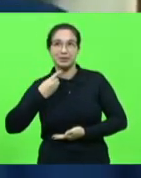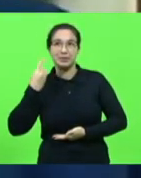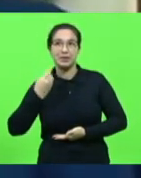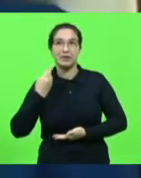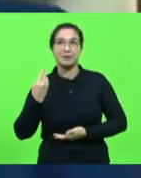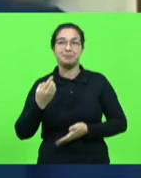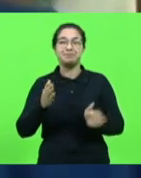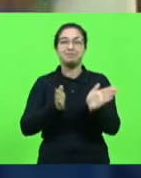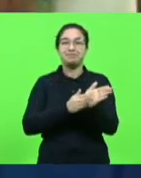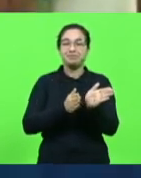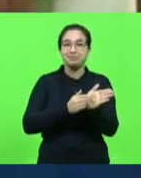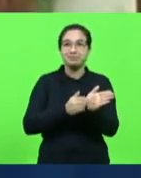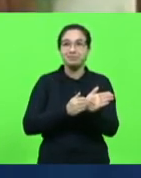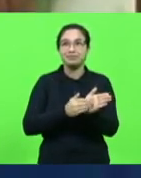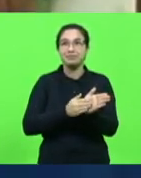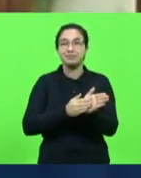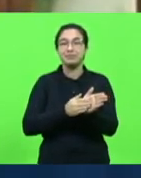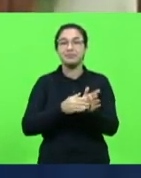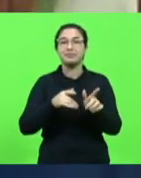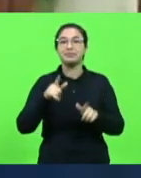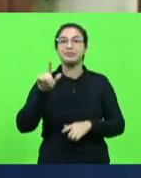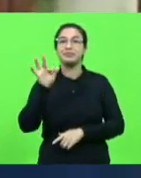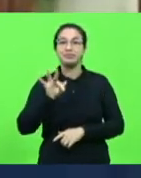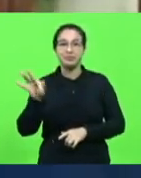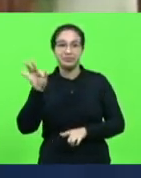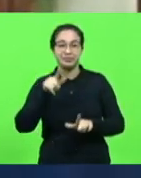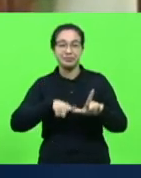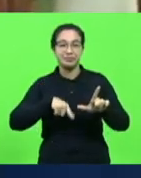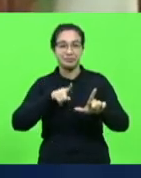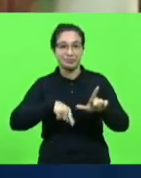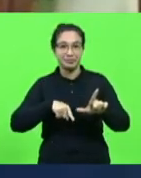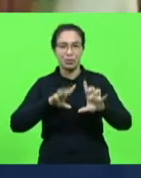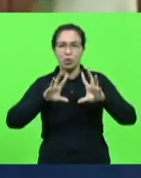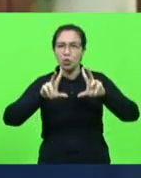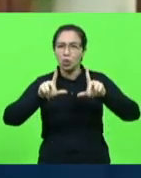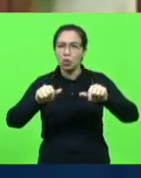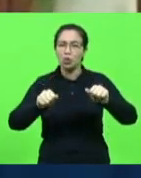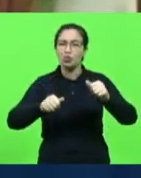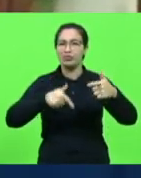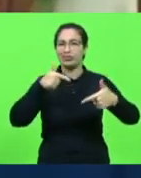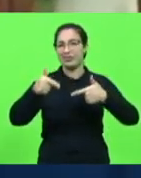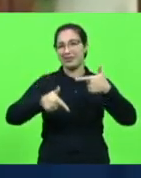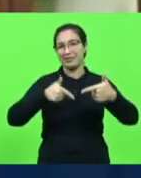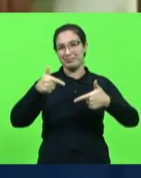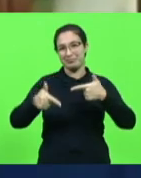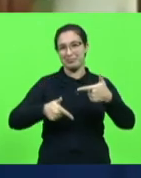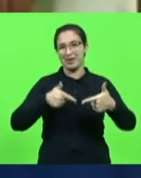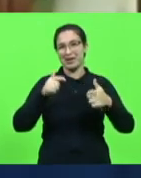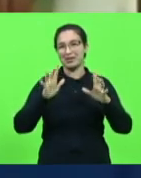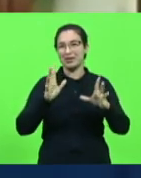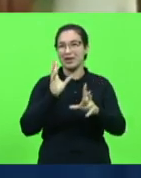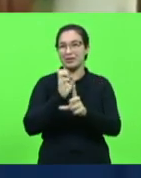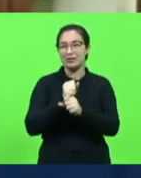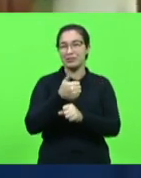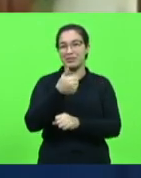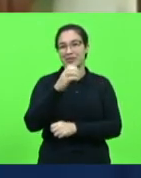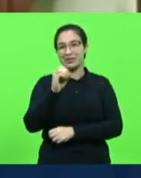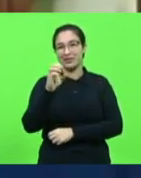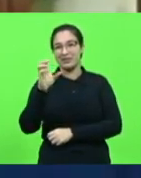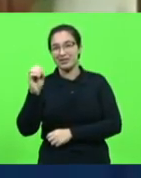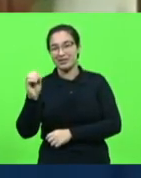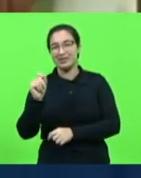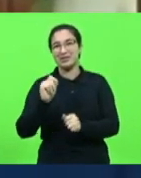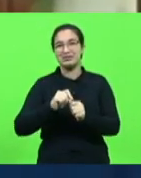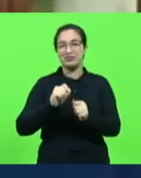de parabenizar a academia e todo o trabalho centenário que vem sendo realizado. Gostaria de